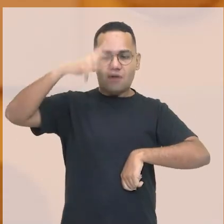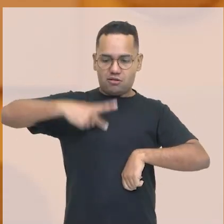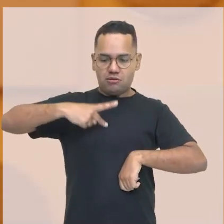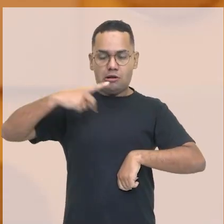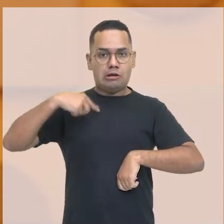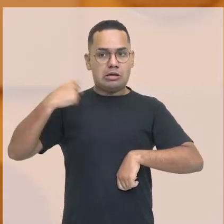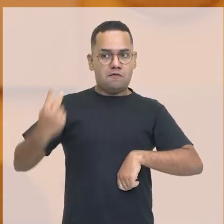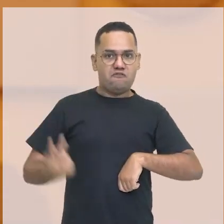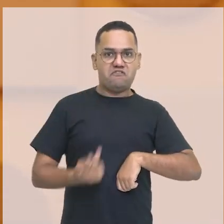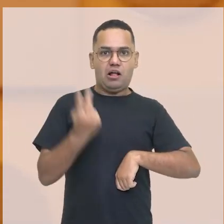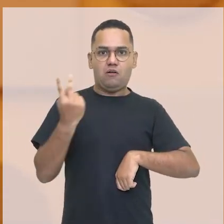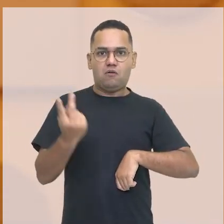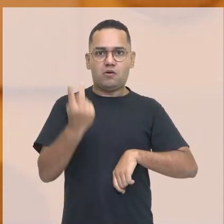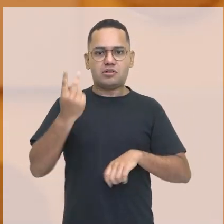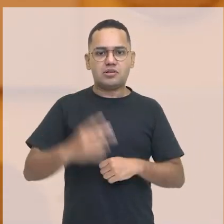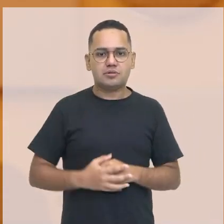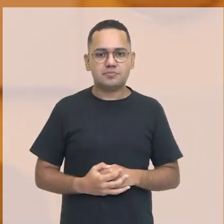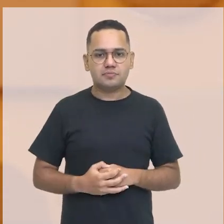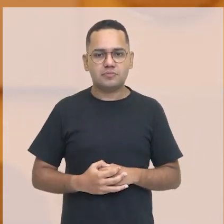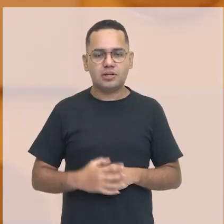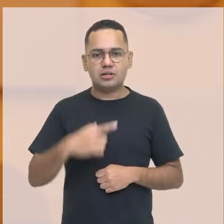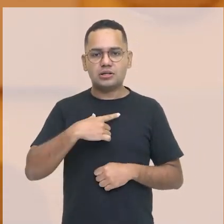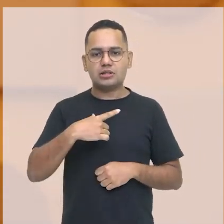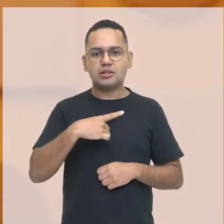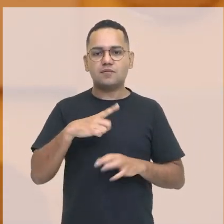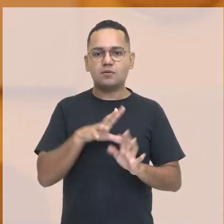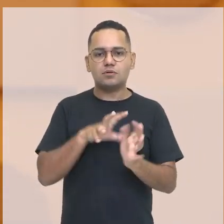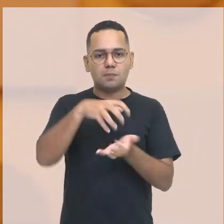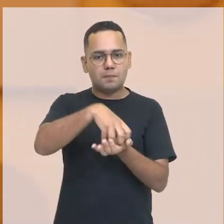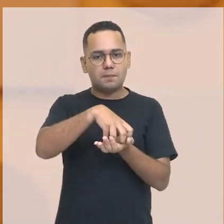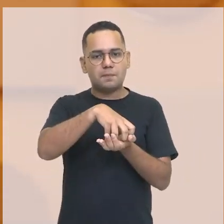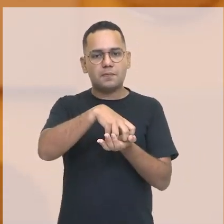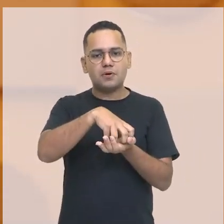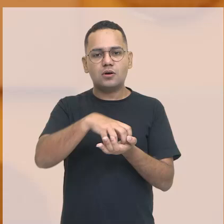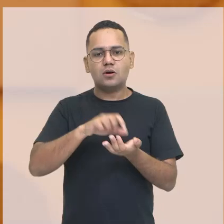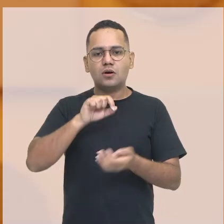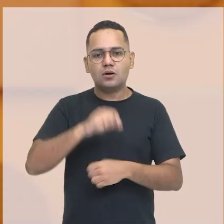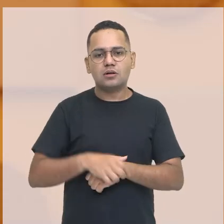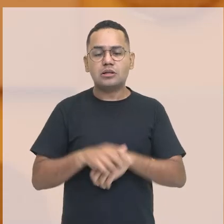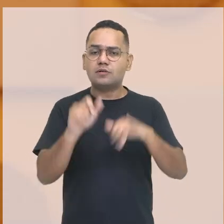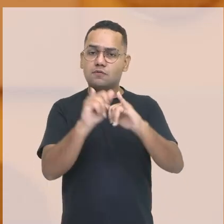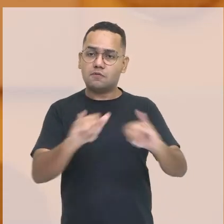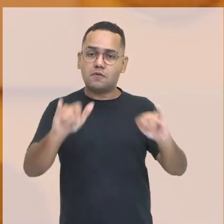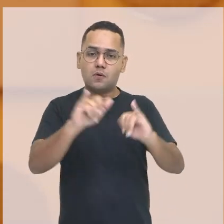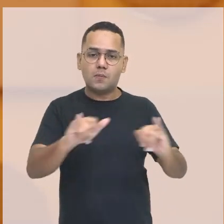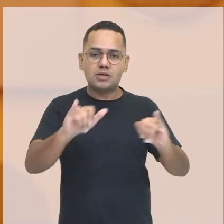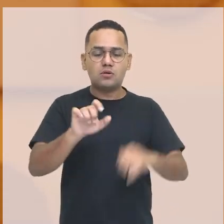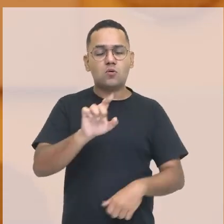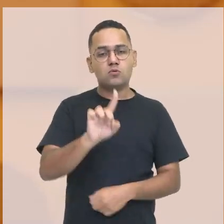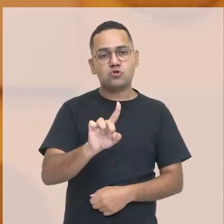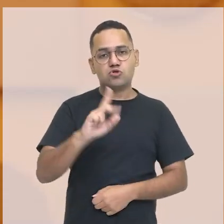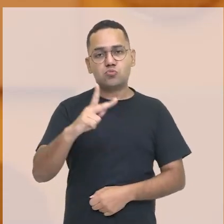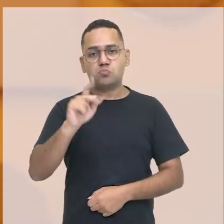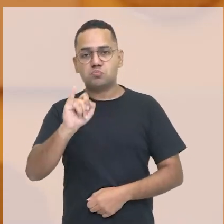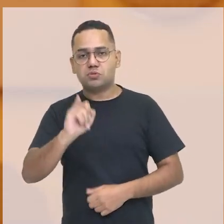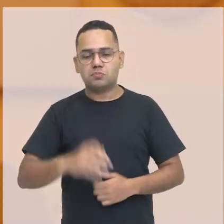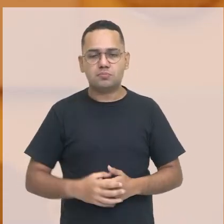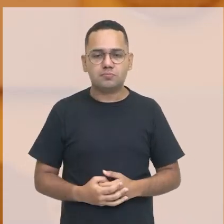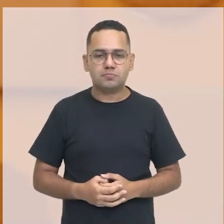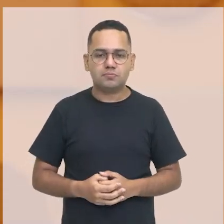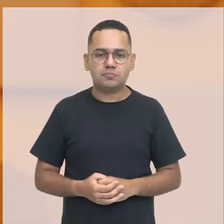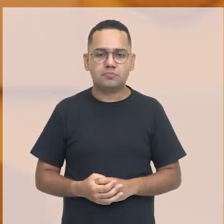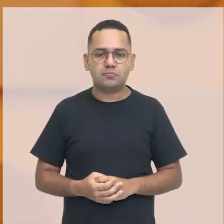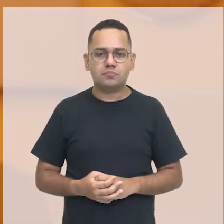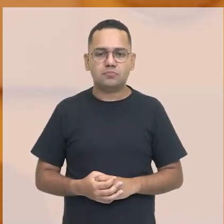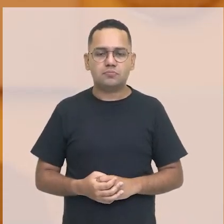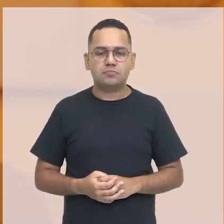sua imagem, criando inclusive o departamento, que viria a ser o Departamento de Imprensa e Propaganda, o DIP, responsável,